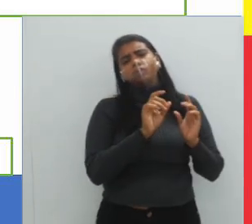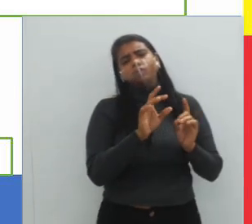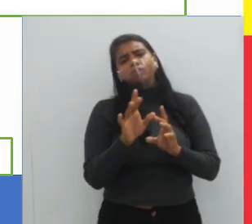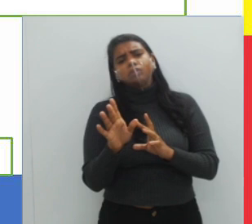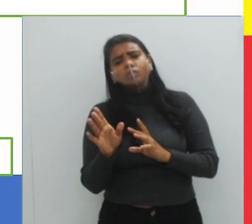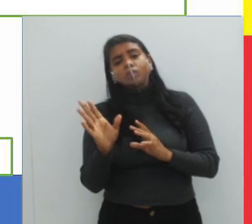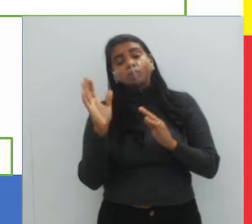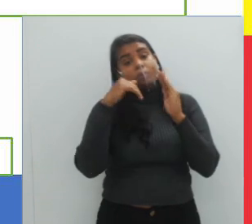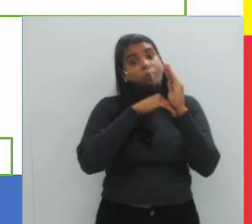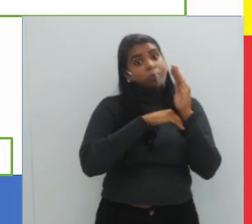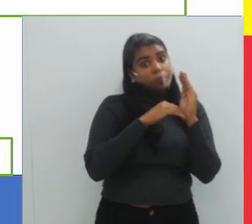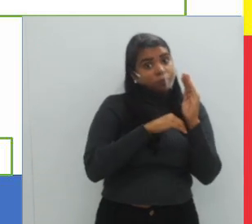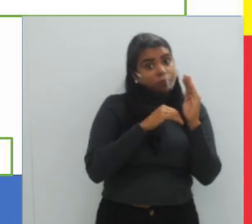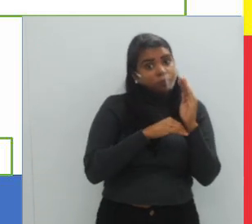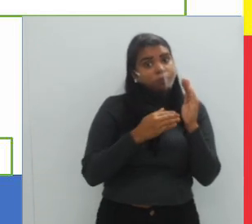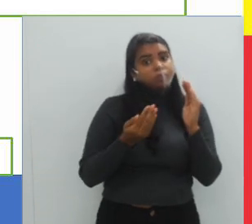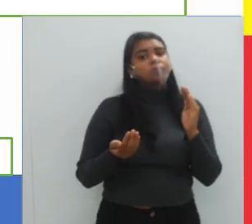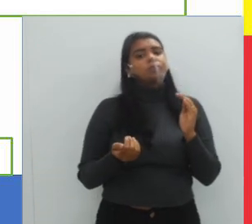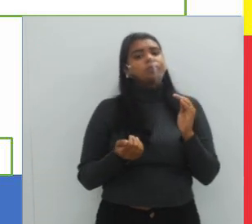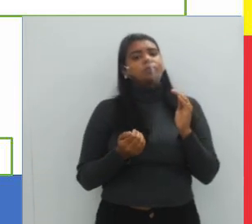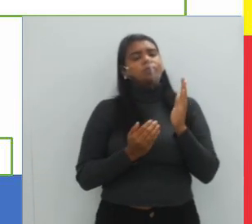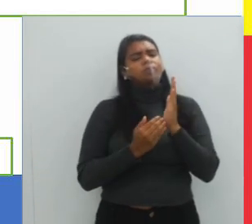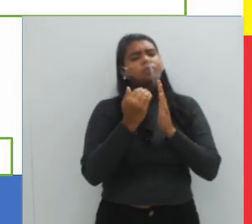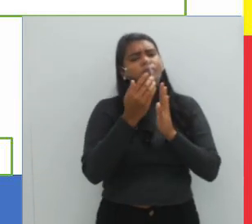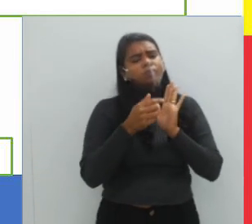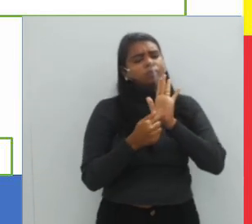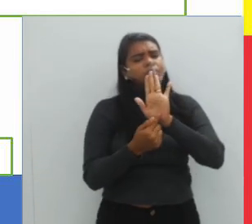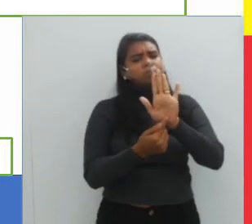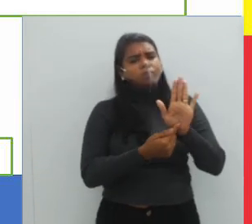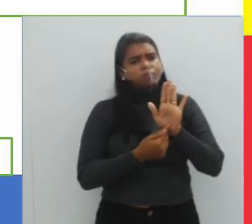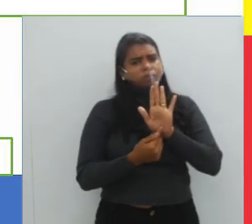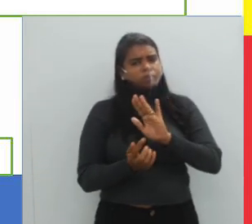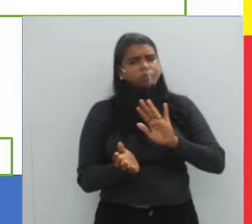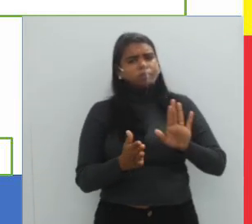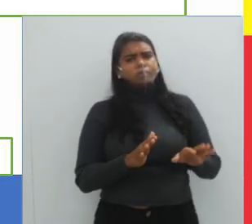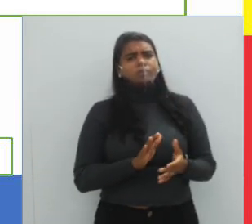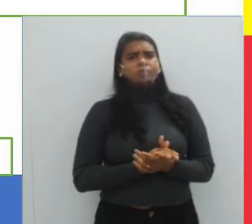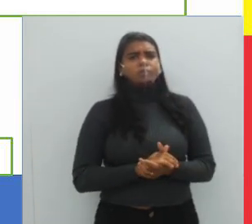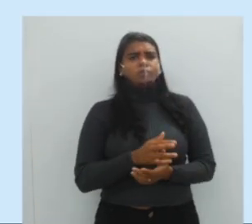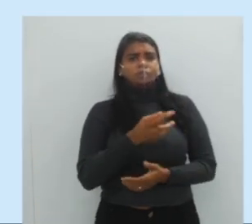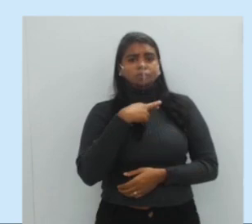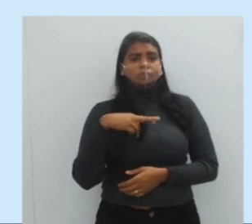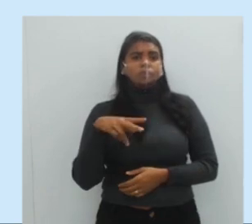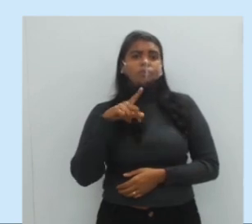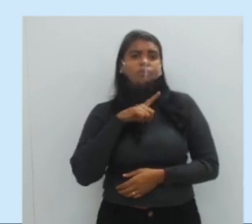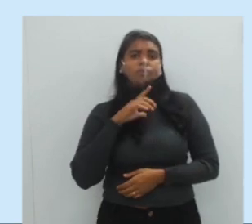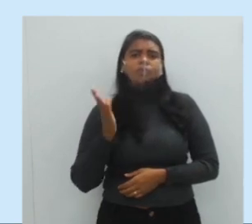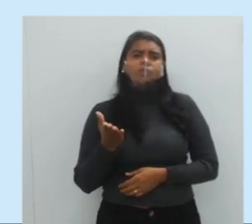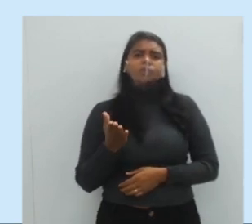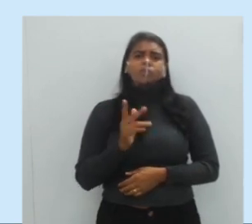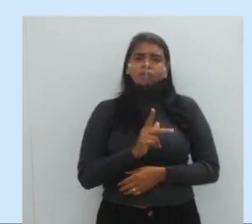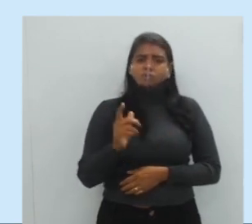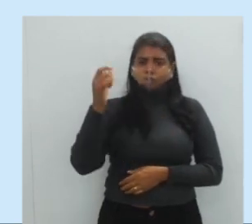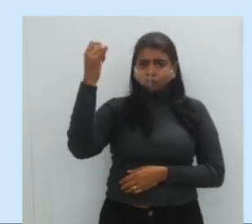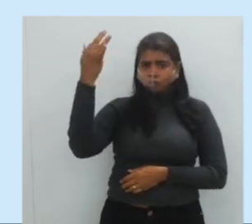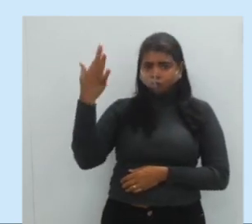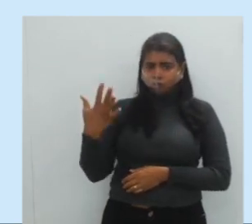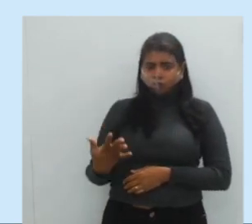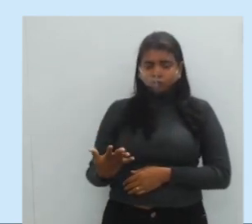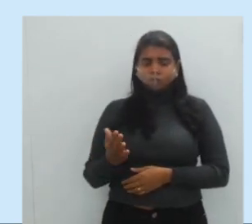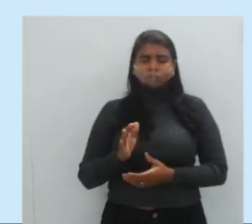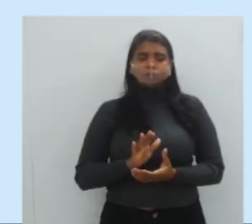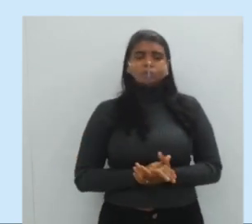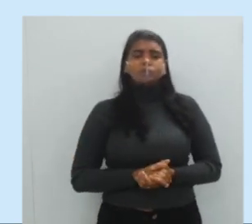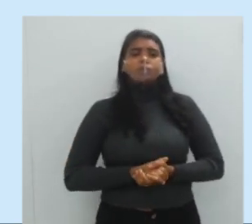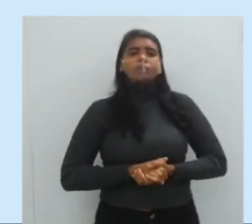Nelas, muitos segredos, dogmas são revelados. Então veja só, as religiões têm, como eu já falei, as